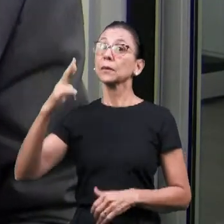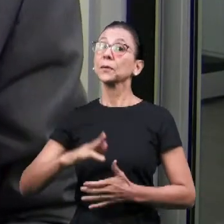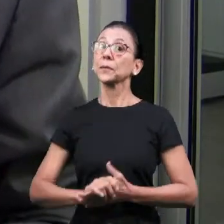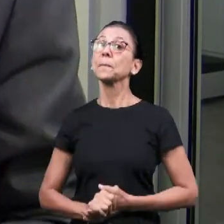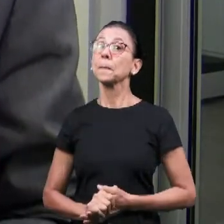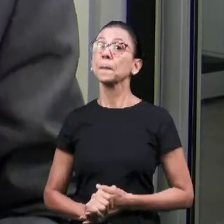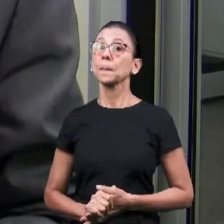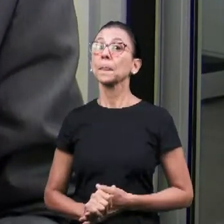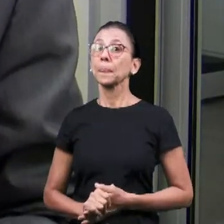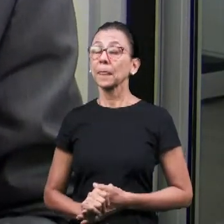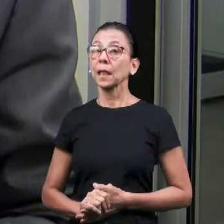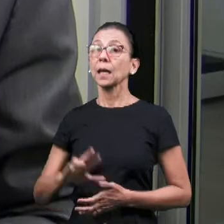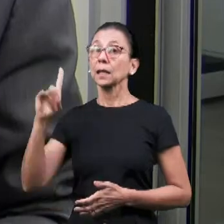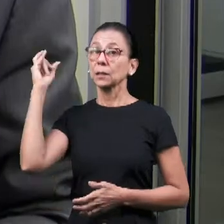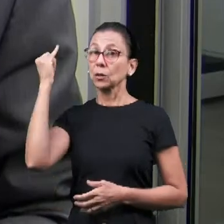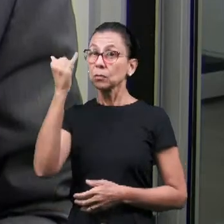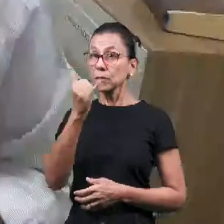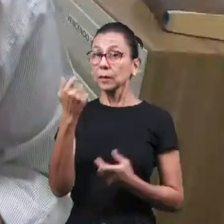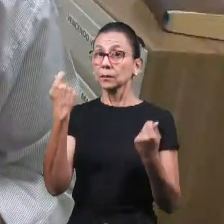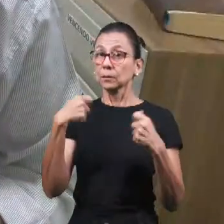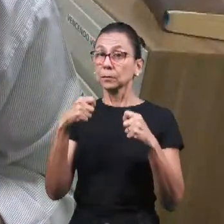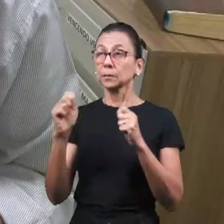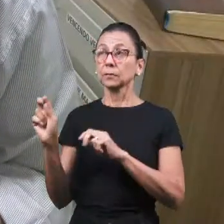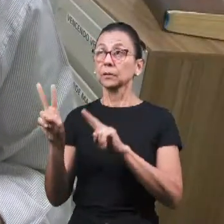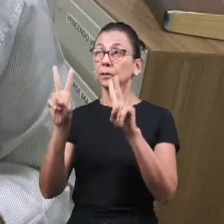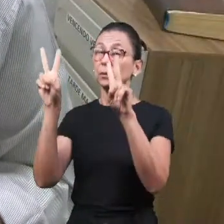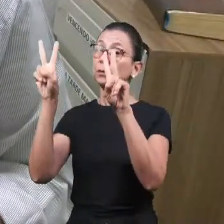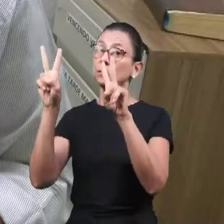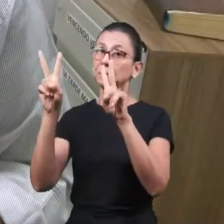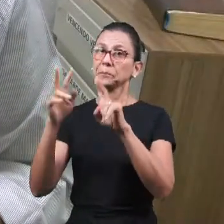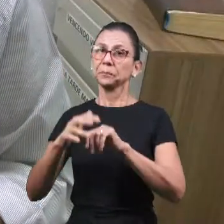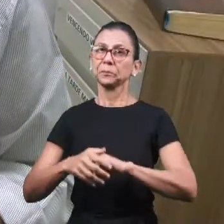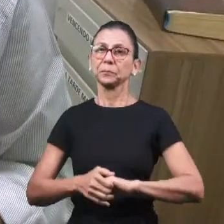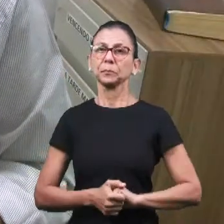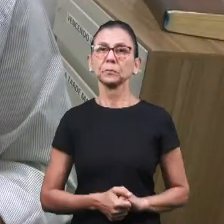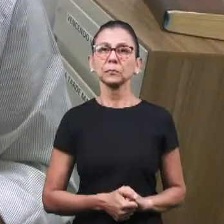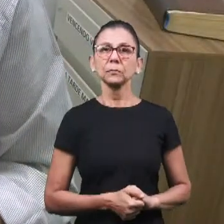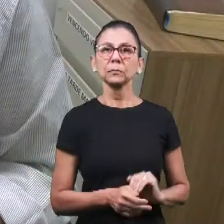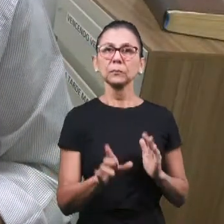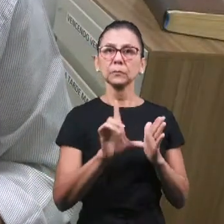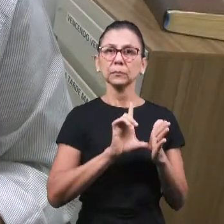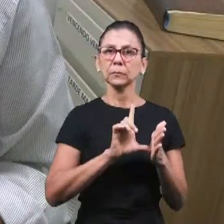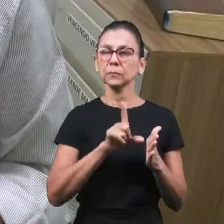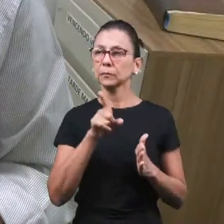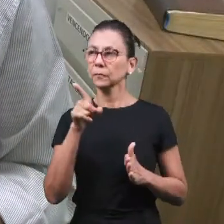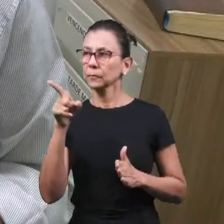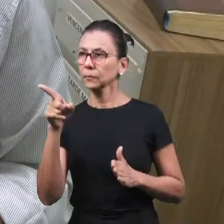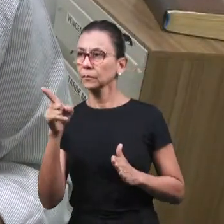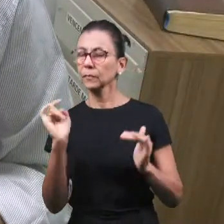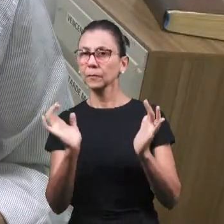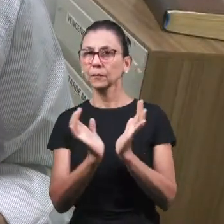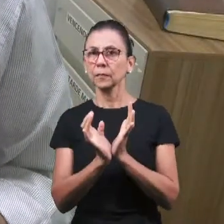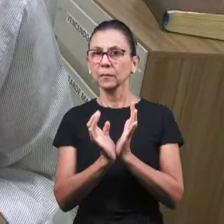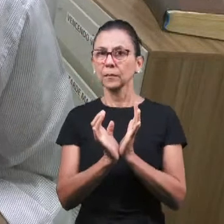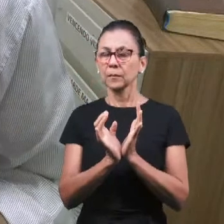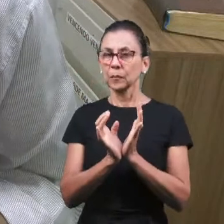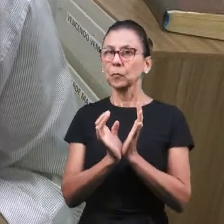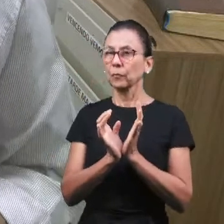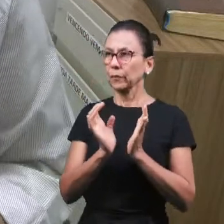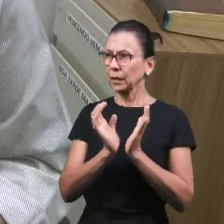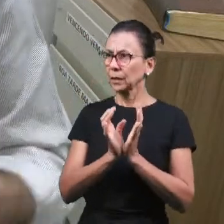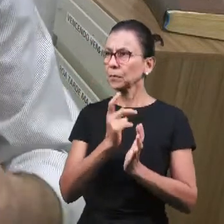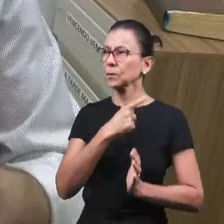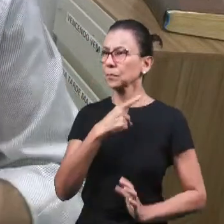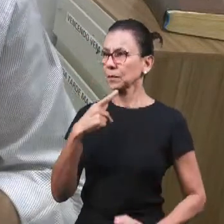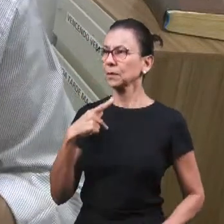Amém, verdade. Ainda no campo das experiências, o senhor fazia parte da equipe de pastores que atendem